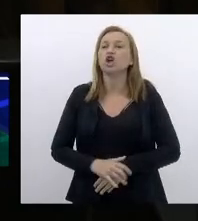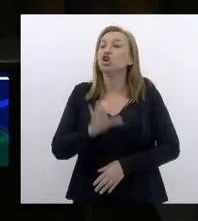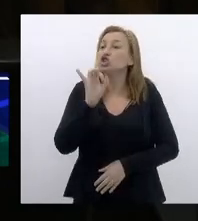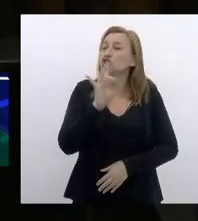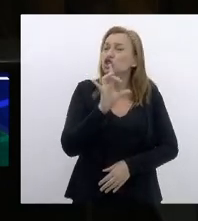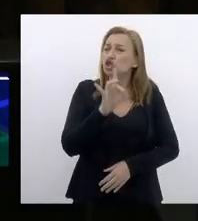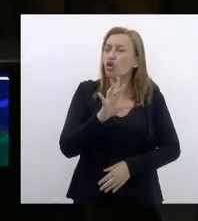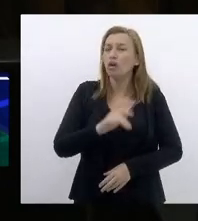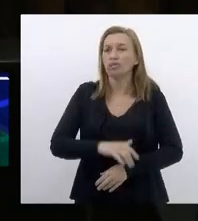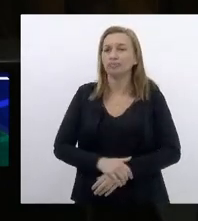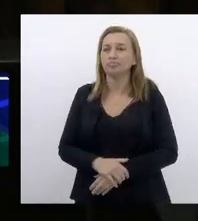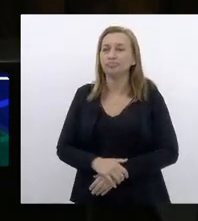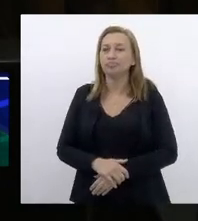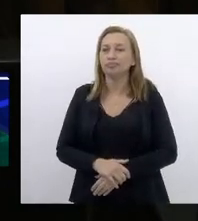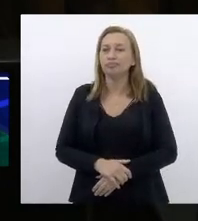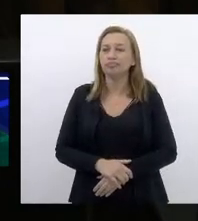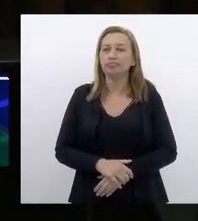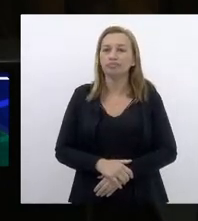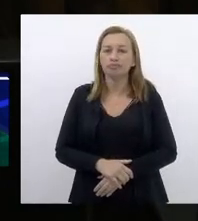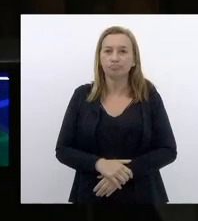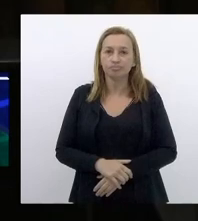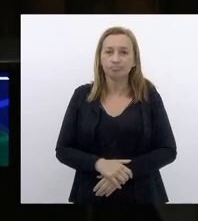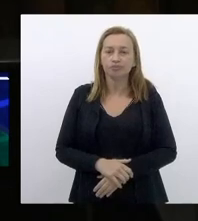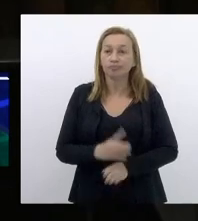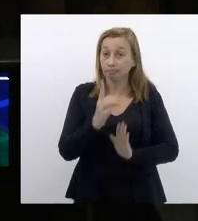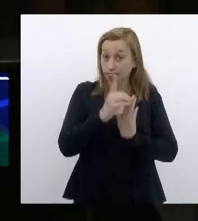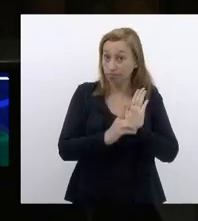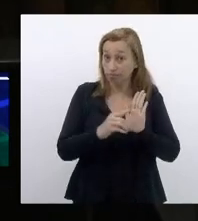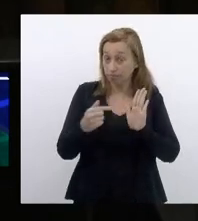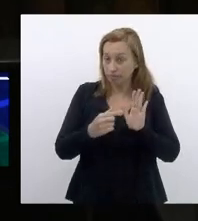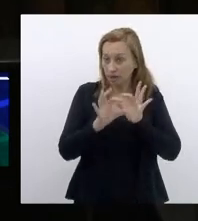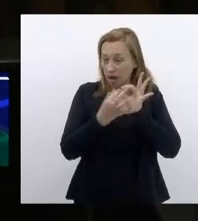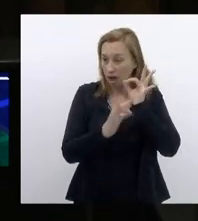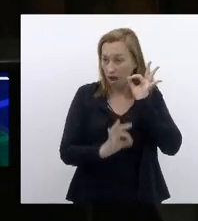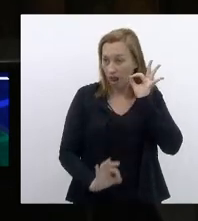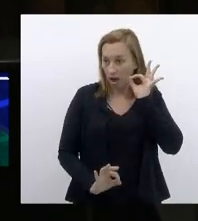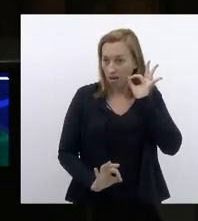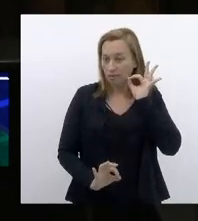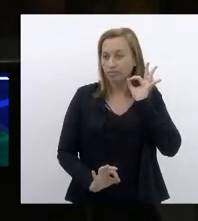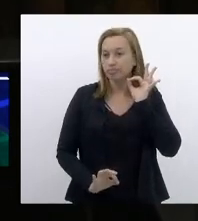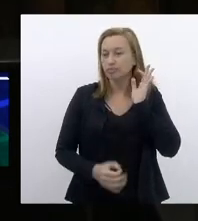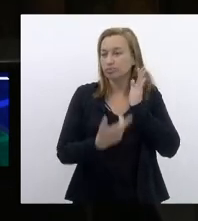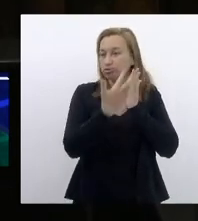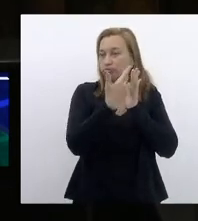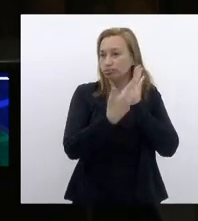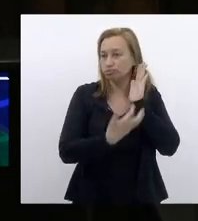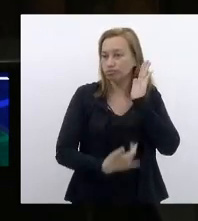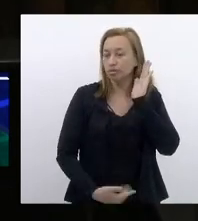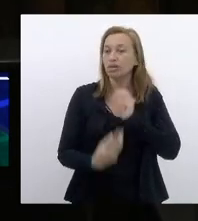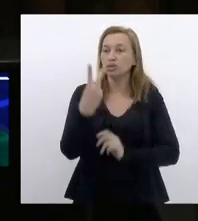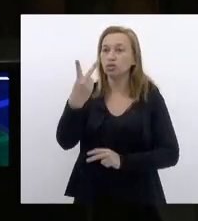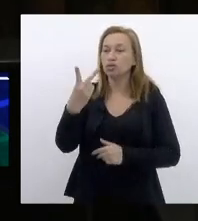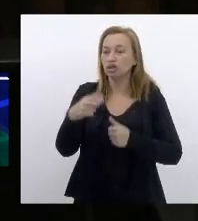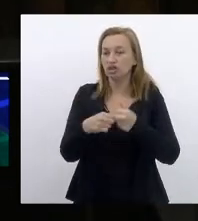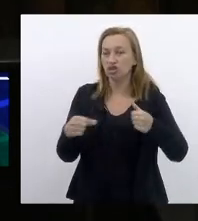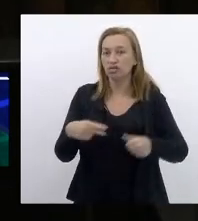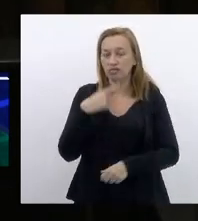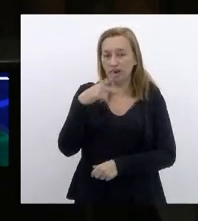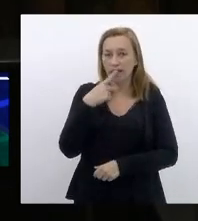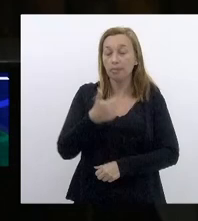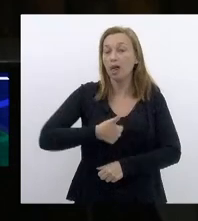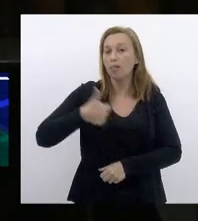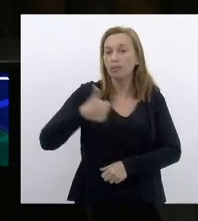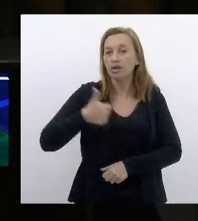e somente, apesar desse decreto ser um decreto imenso, sobre dois artigos.